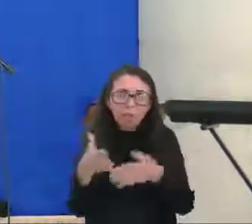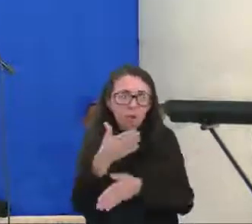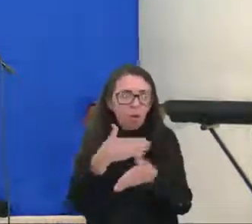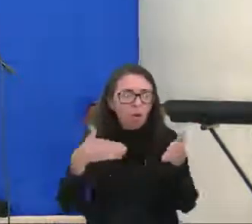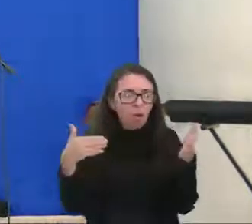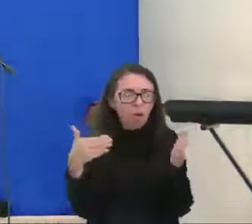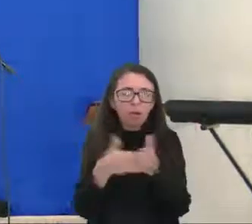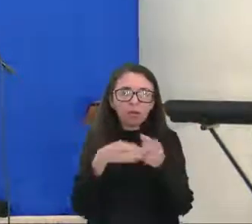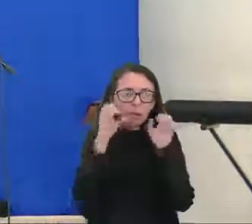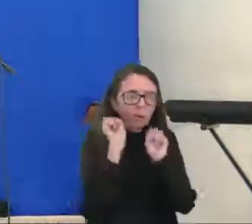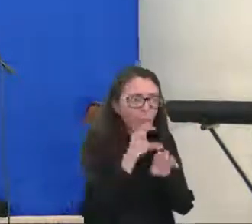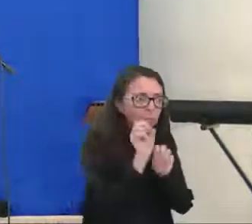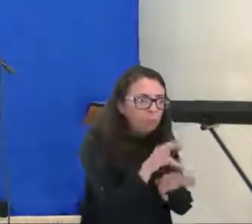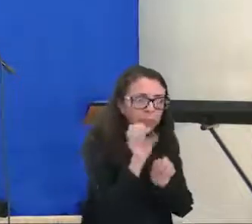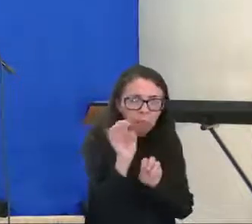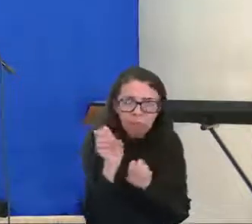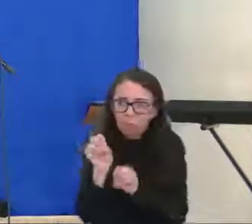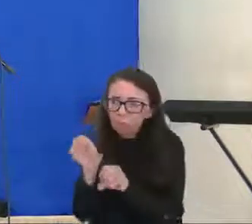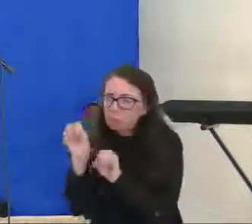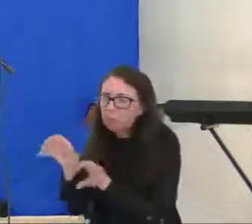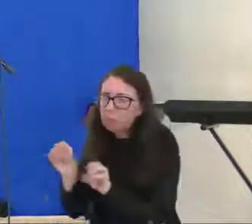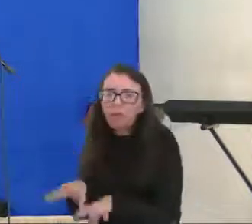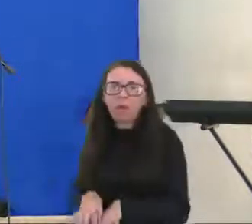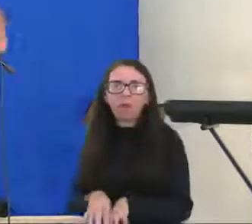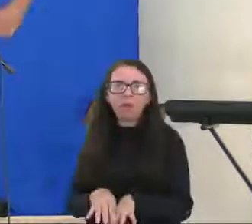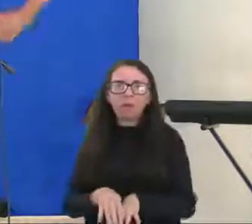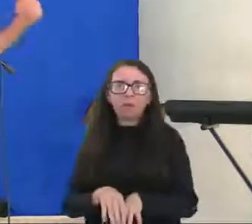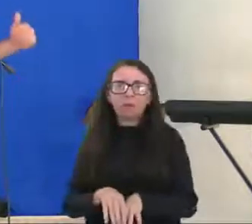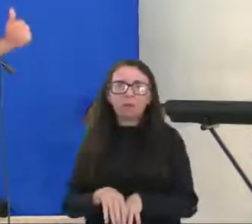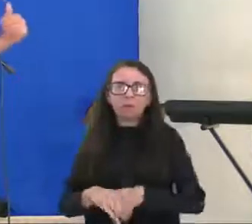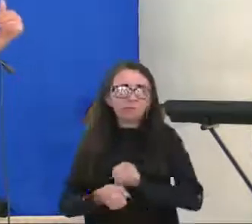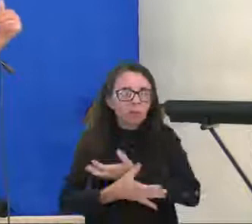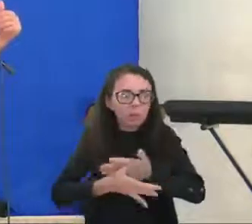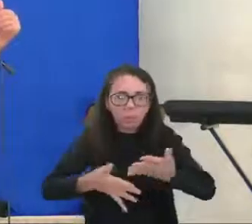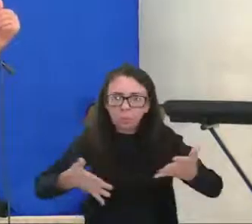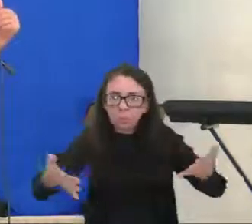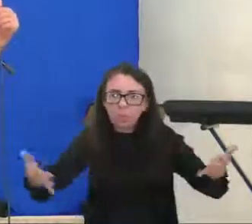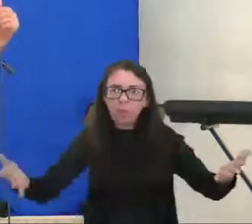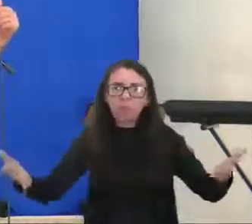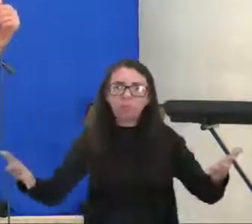dons de curar, fé, falar língua, interpretar línguas,